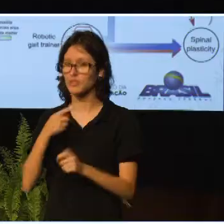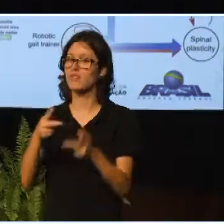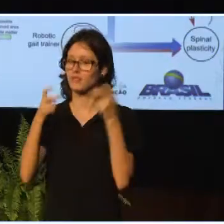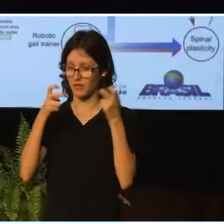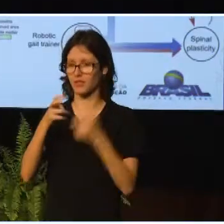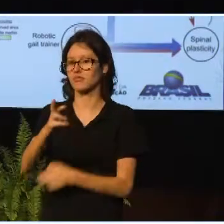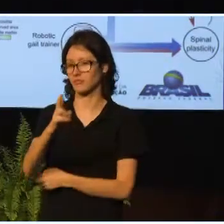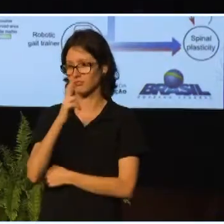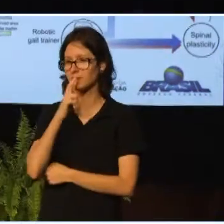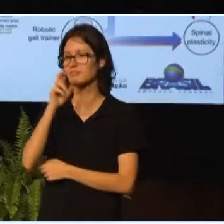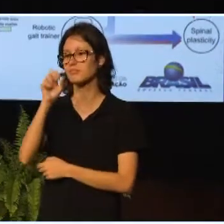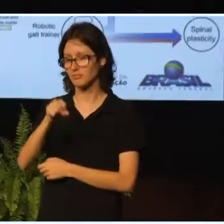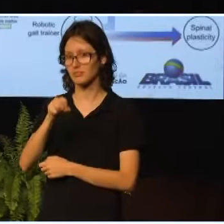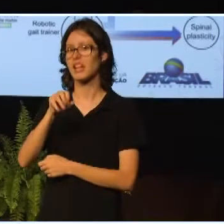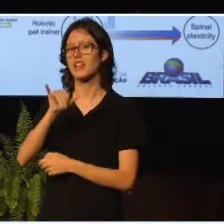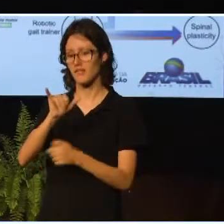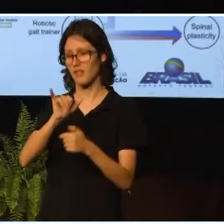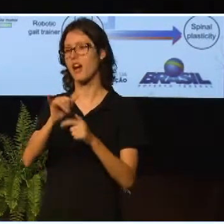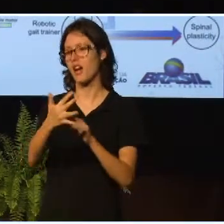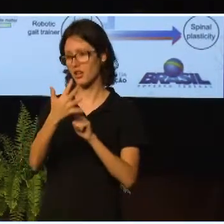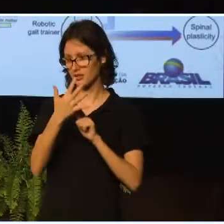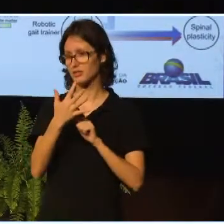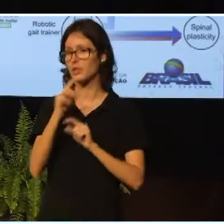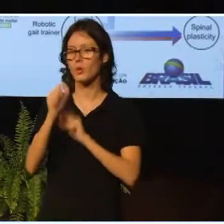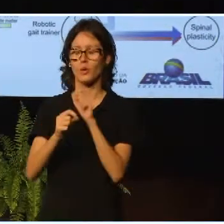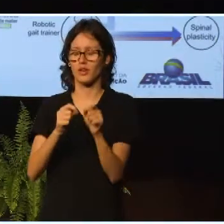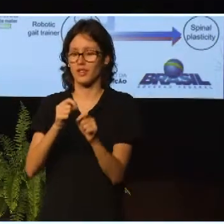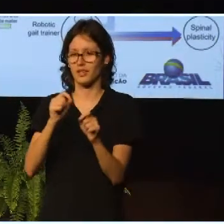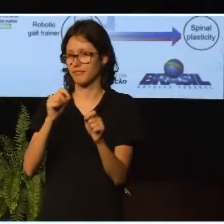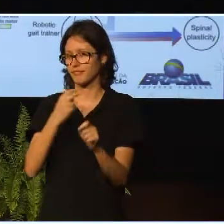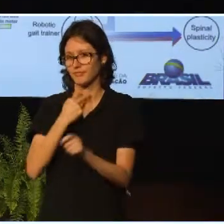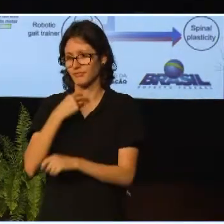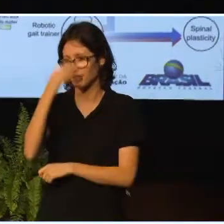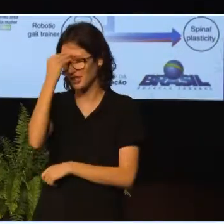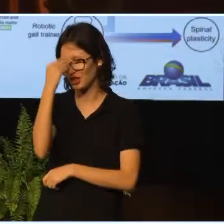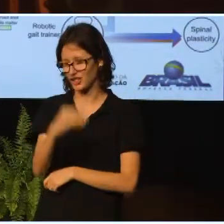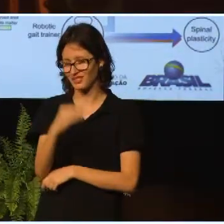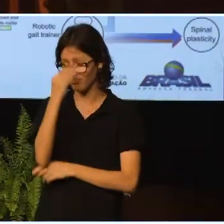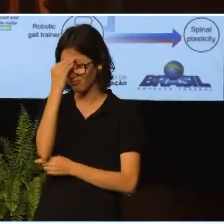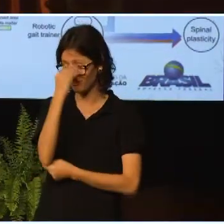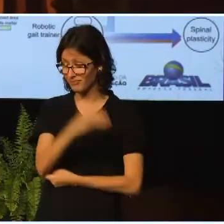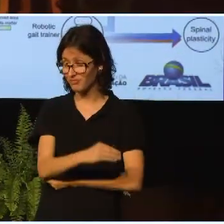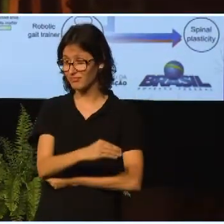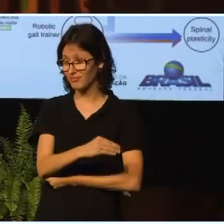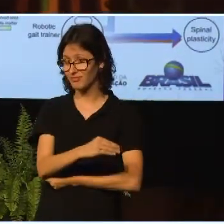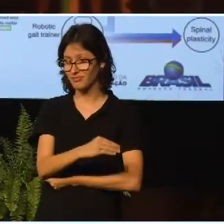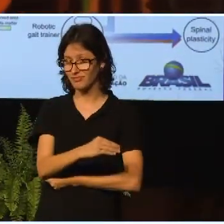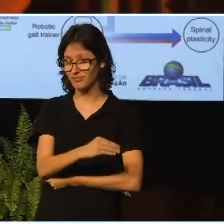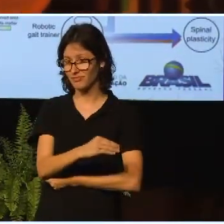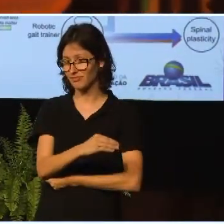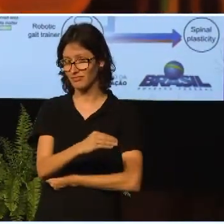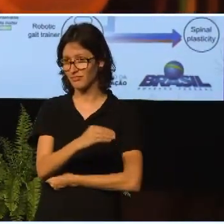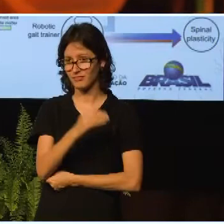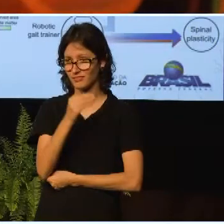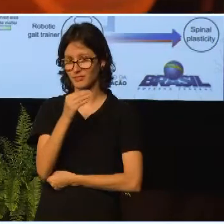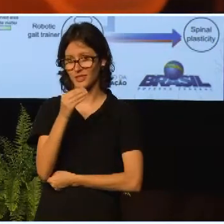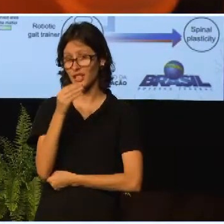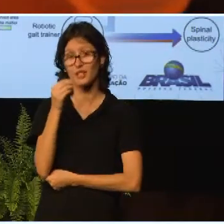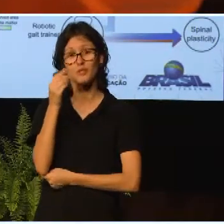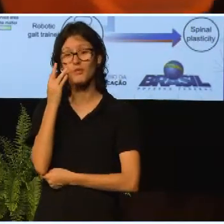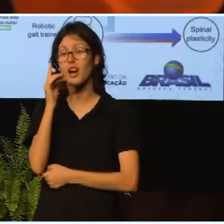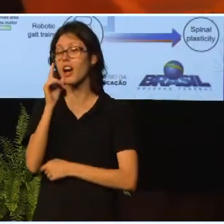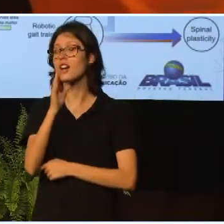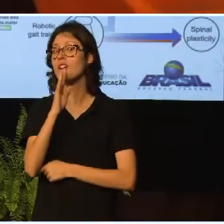ver o resultado. Ele vai aparecer. O que não pode é desistir. Desistiu, você não vai nem saber